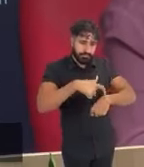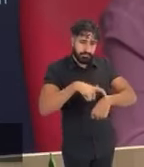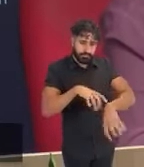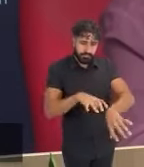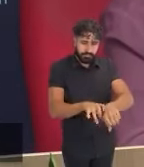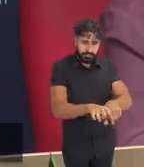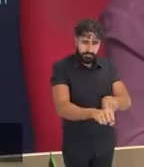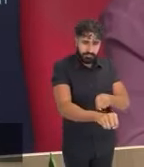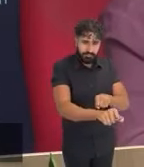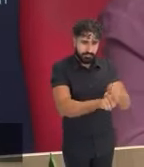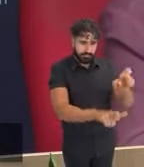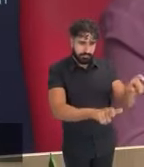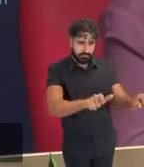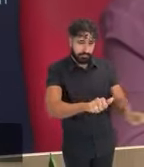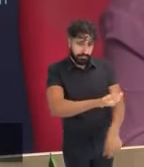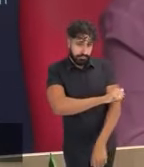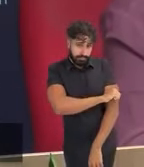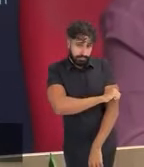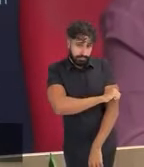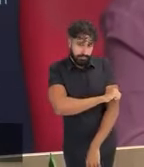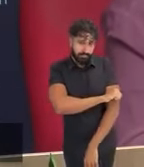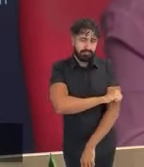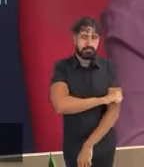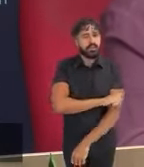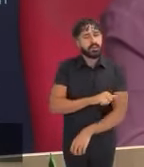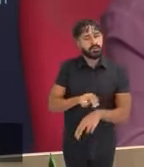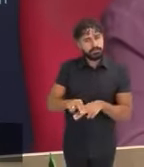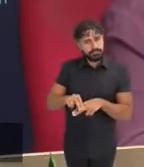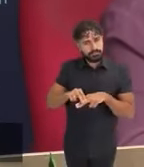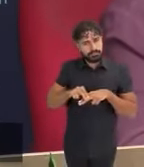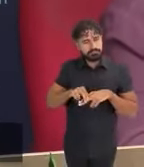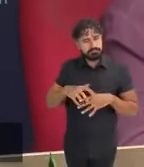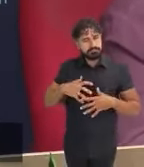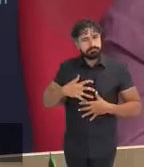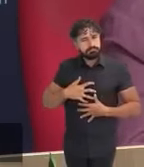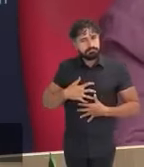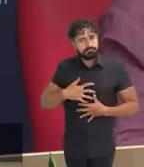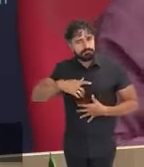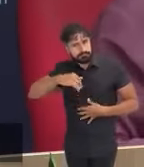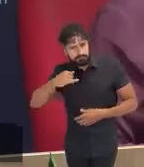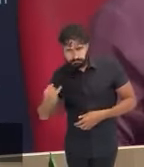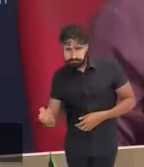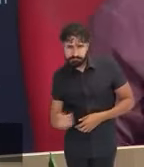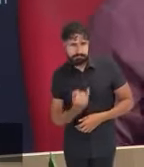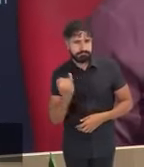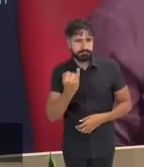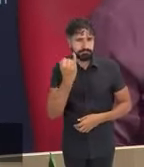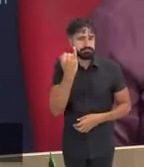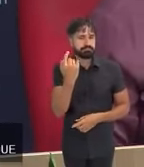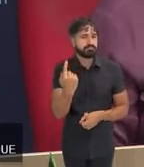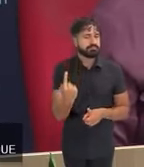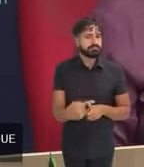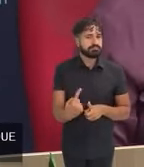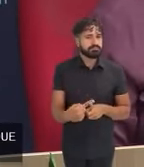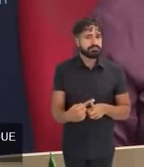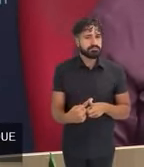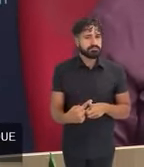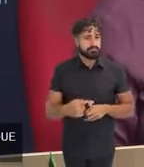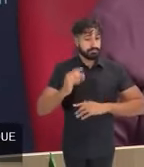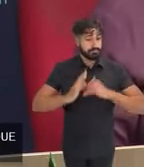desses alunos, e por isso mesmo é de grande relevância, uma vez que os